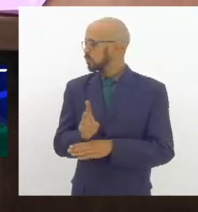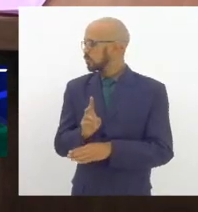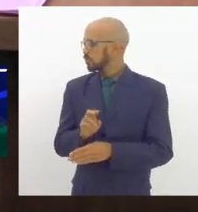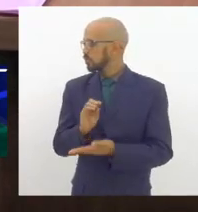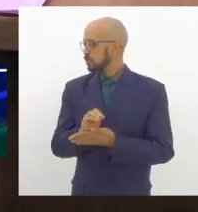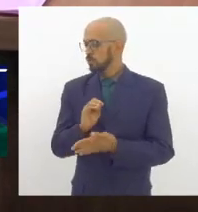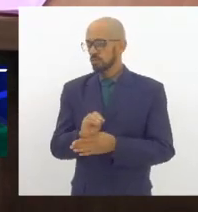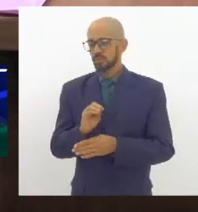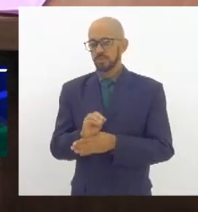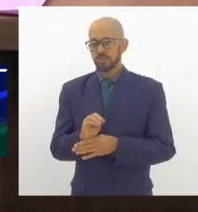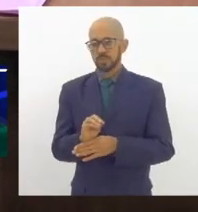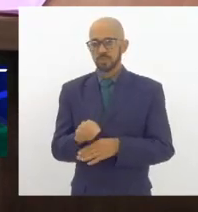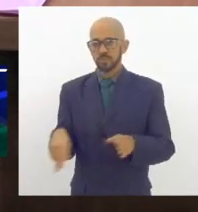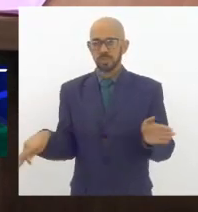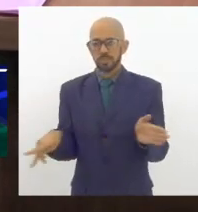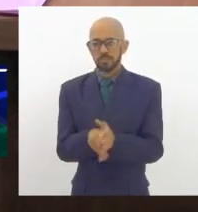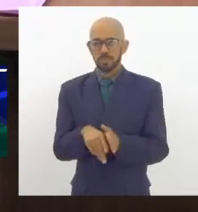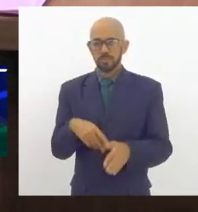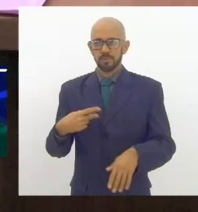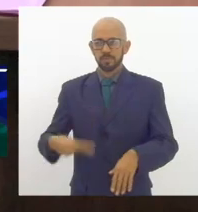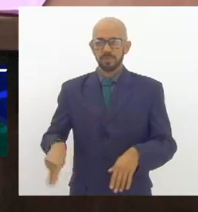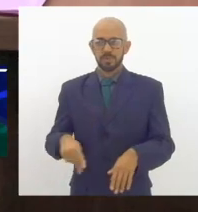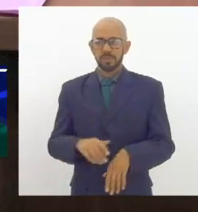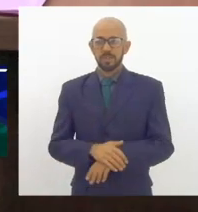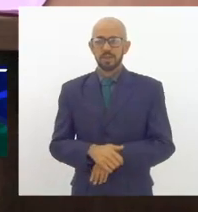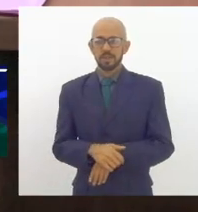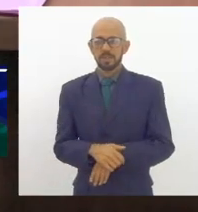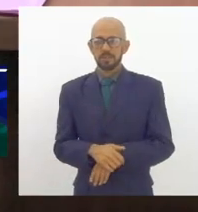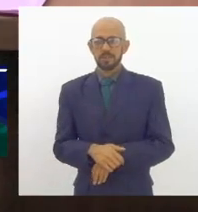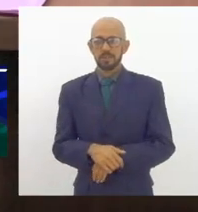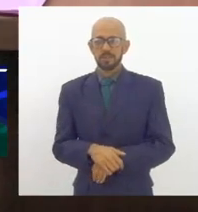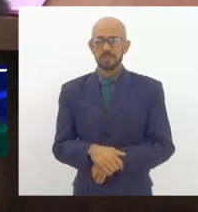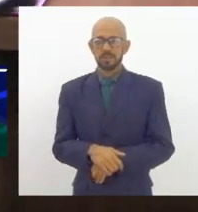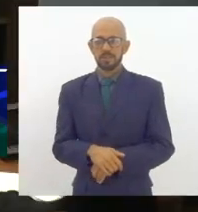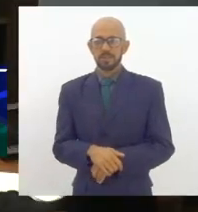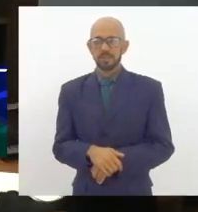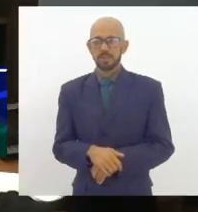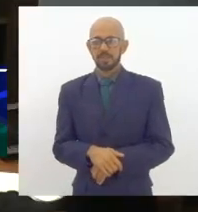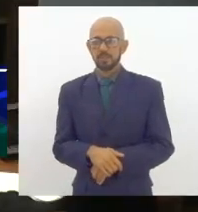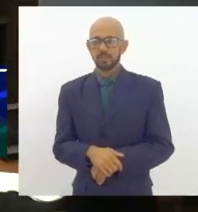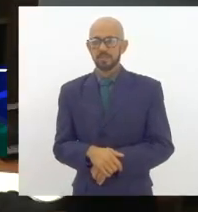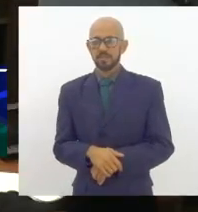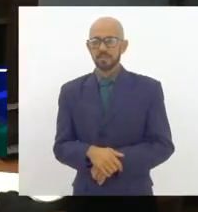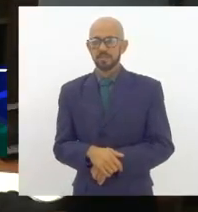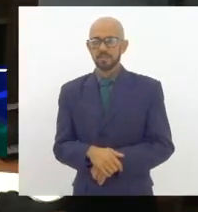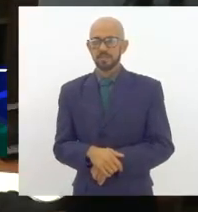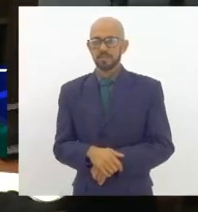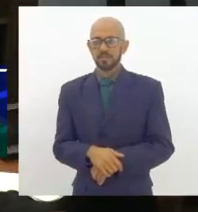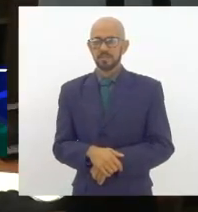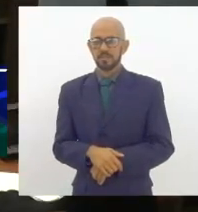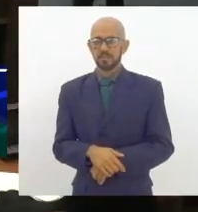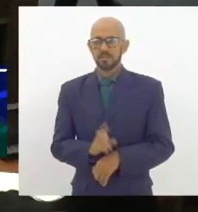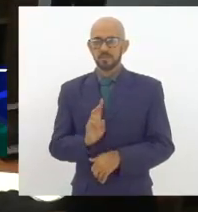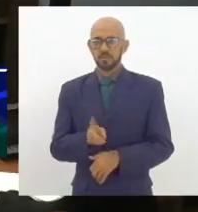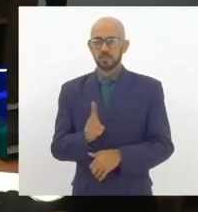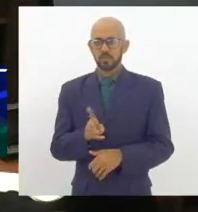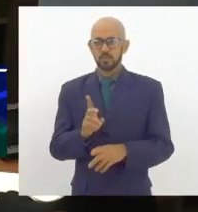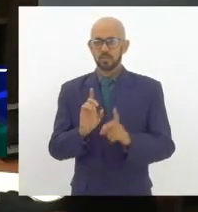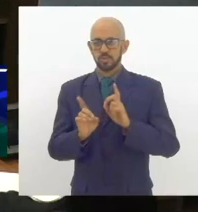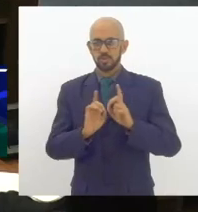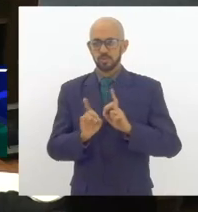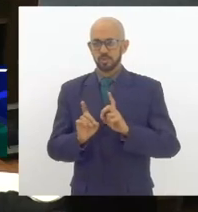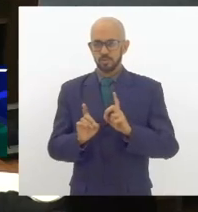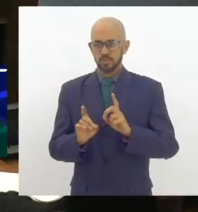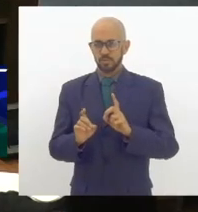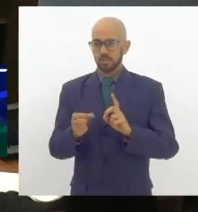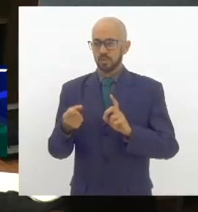porque a escola é de cada aluno muito obrigado seu presente e continua em discussão na briga